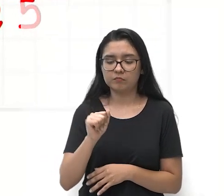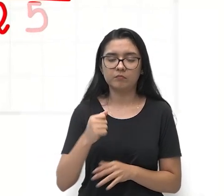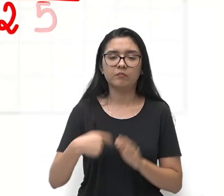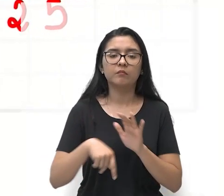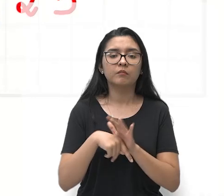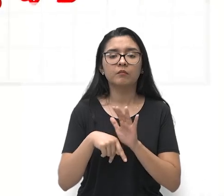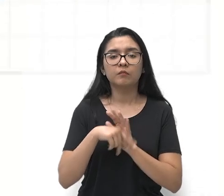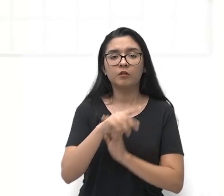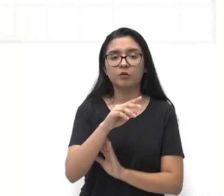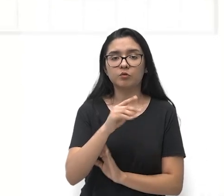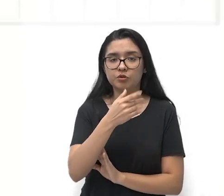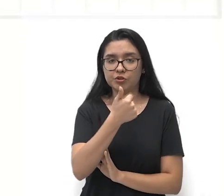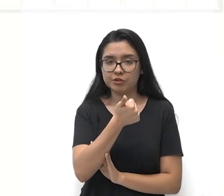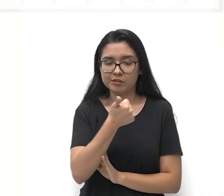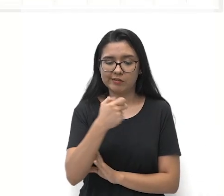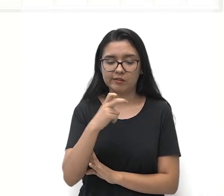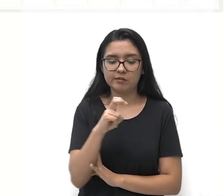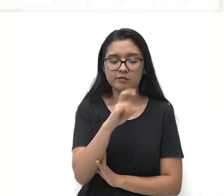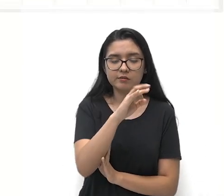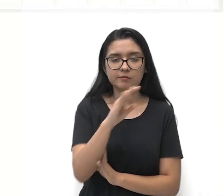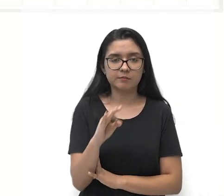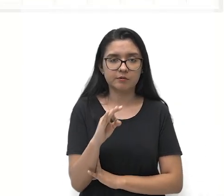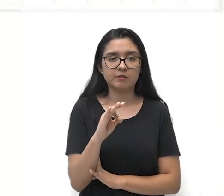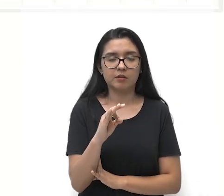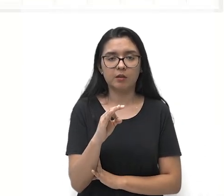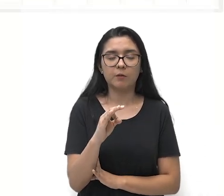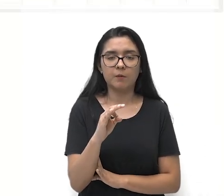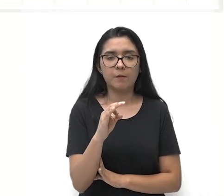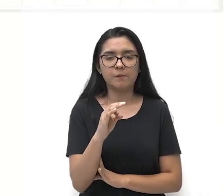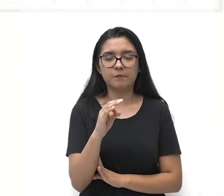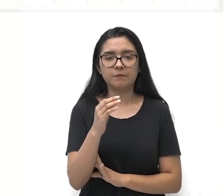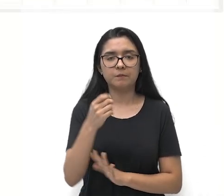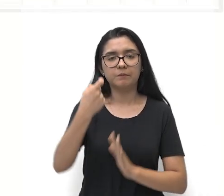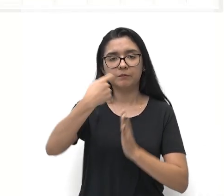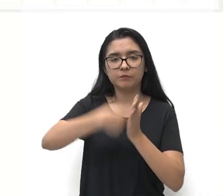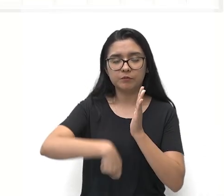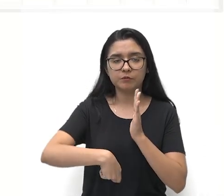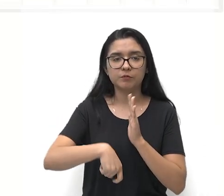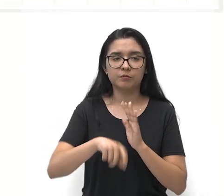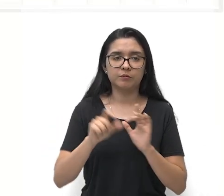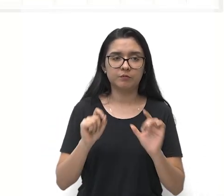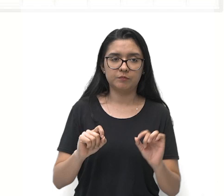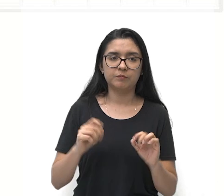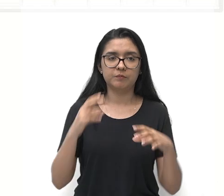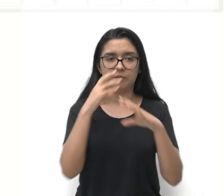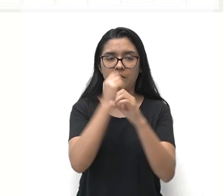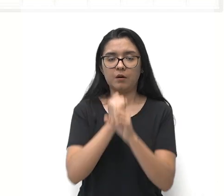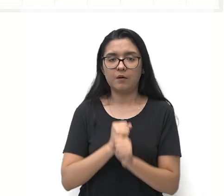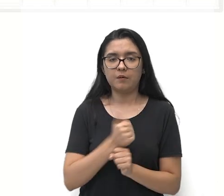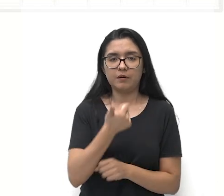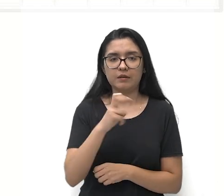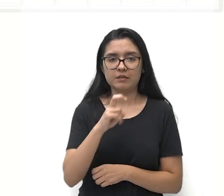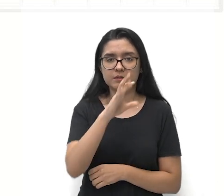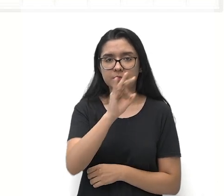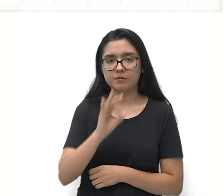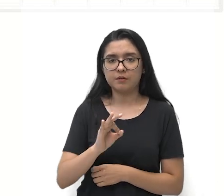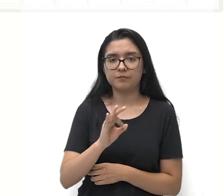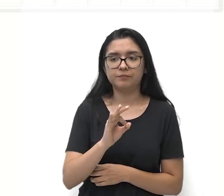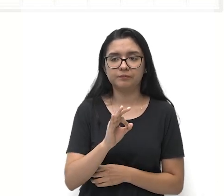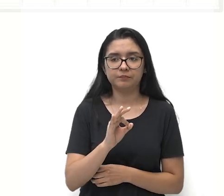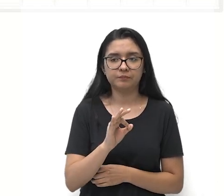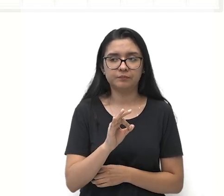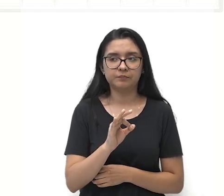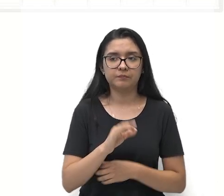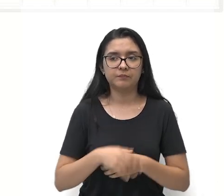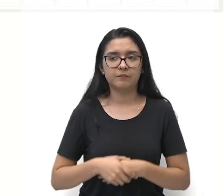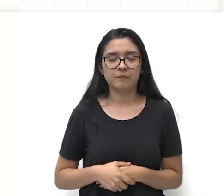os 15%, né? Calcular aqui, ó, 15%